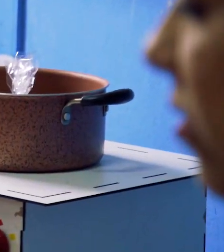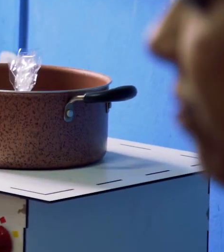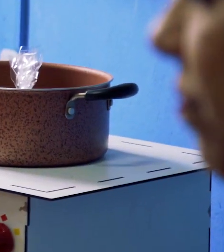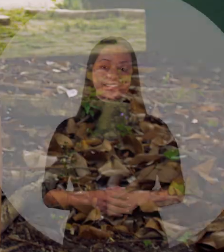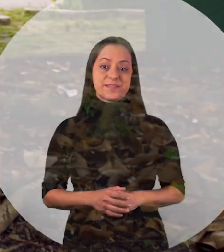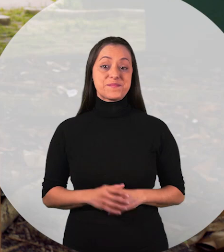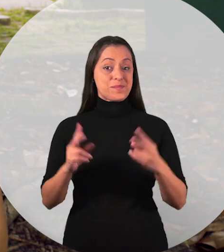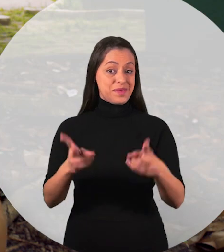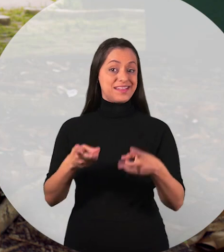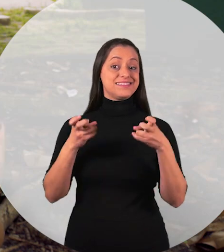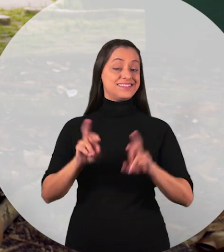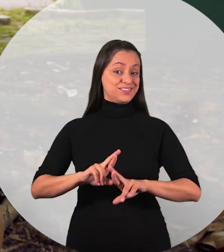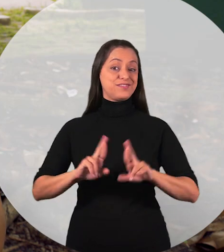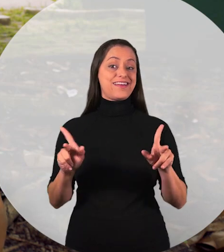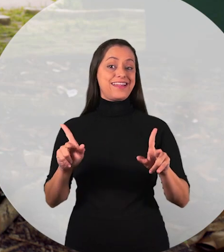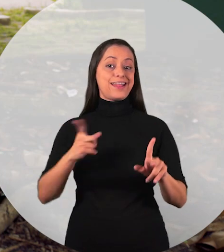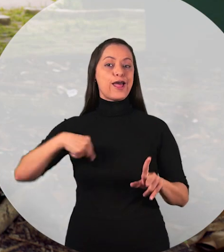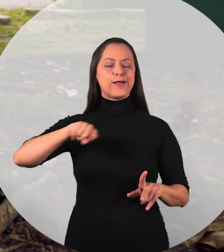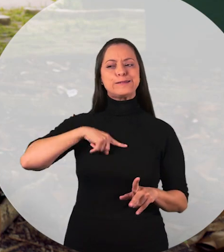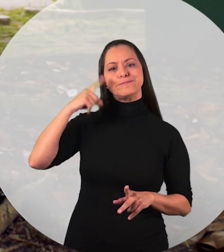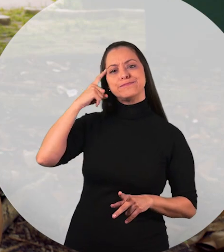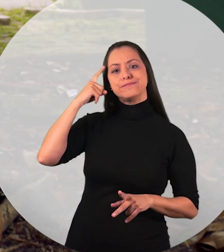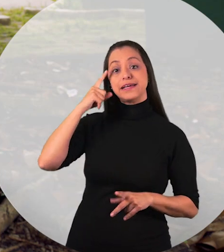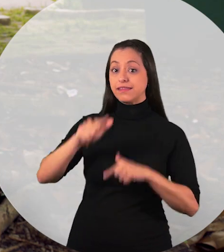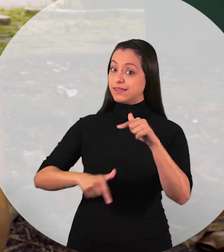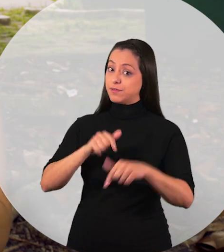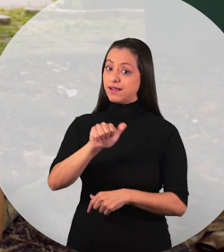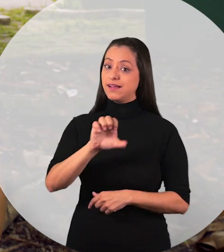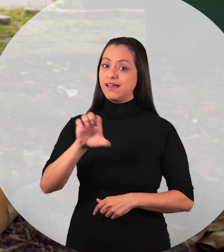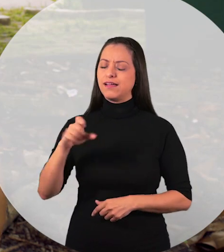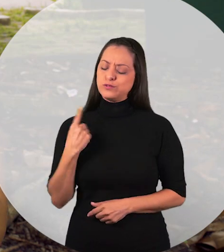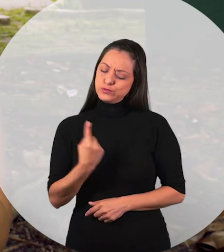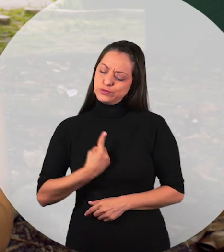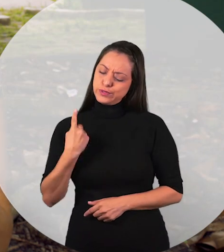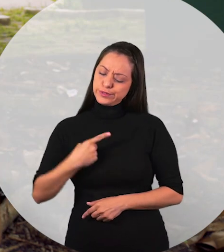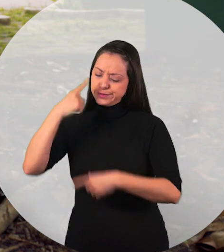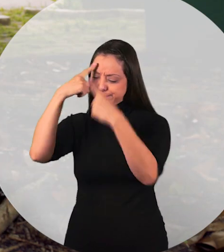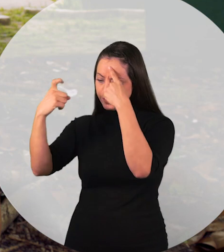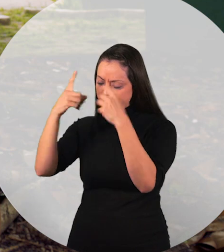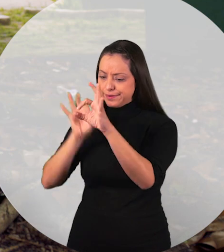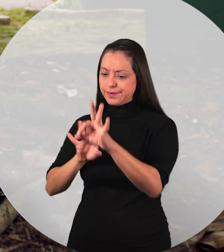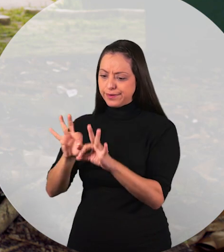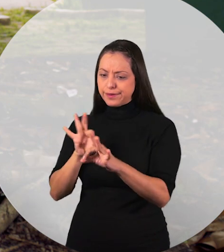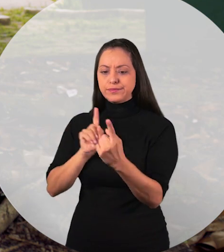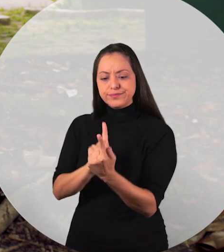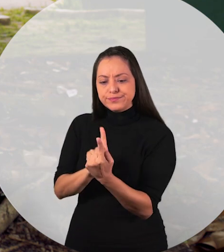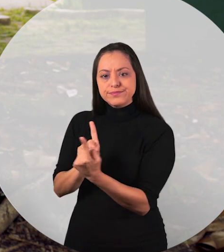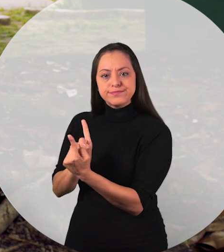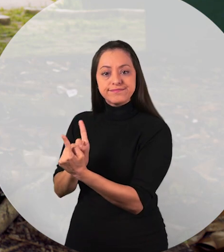Fabiana É diferente, é o que a gente fala, o trabalho do AEE é muito solitário, o trabalho mais